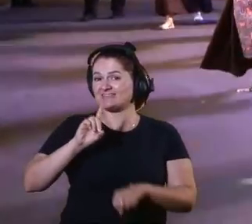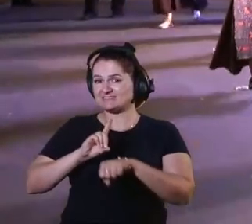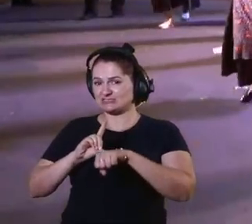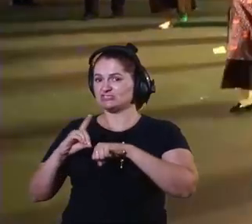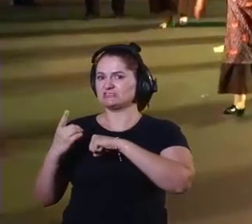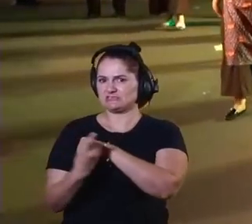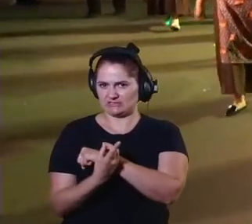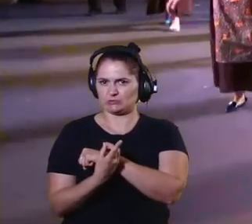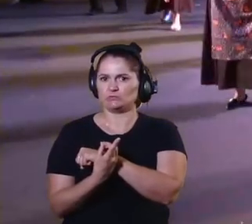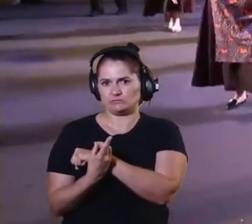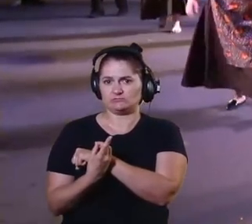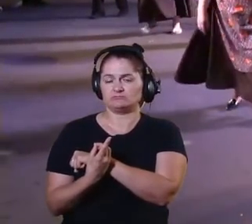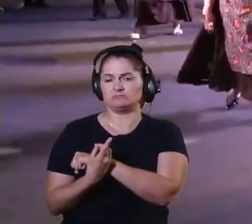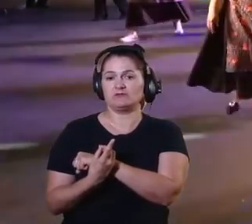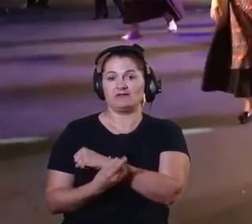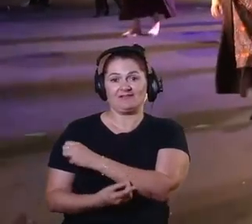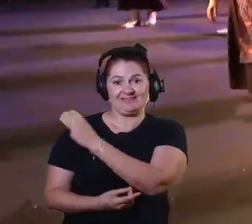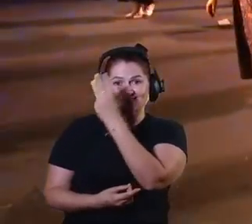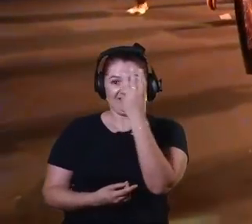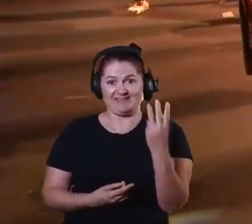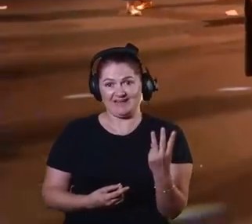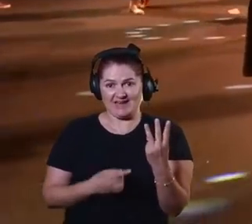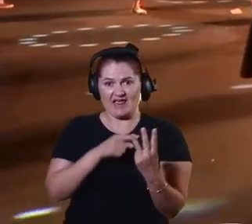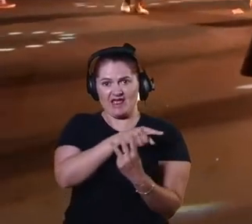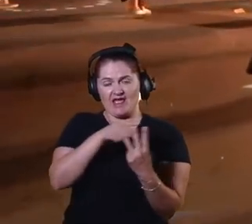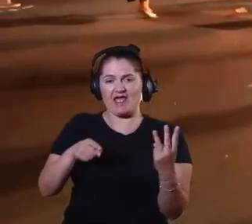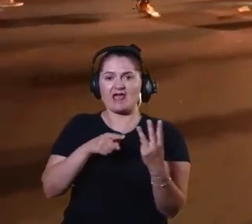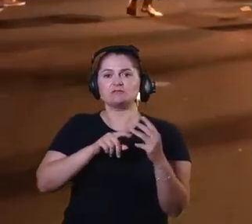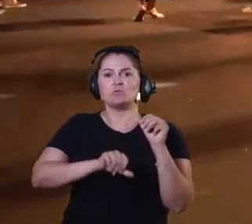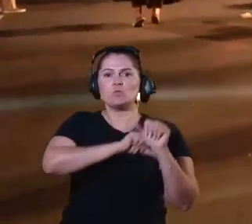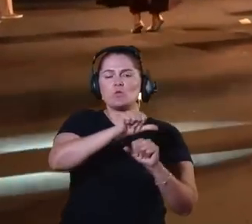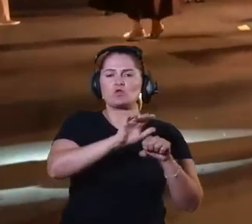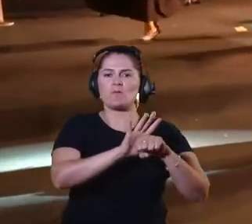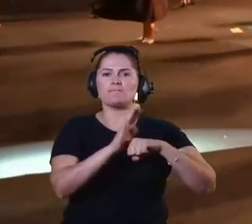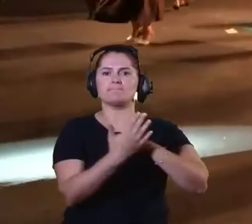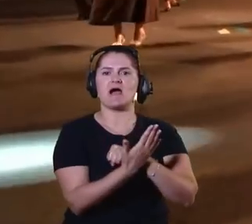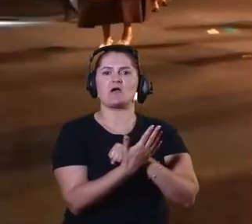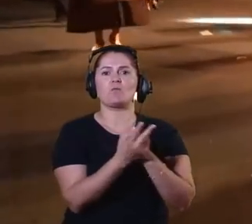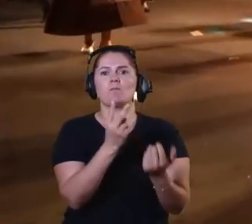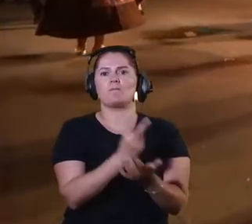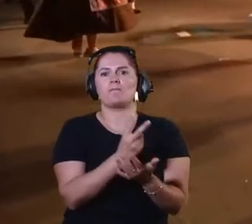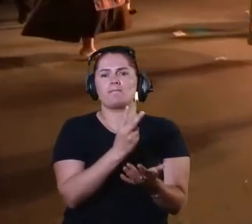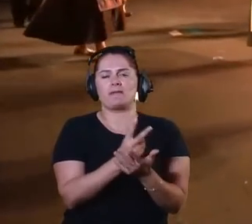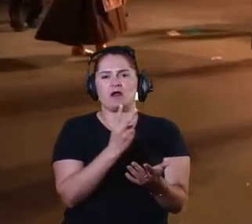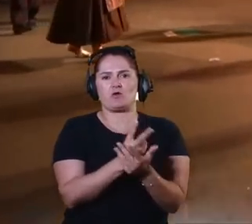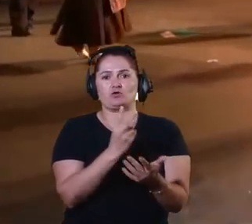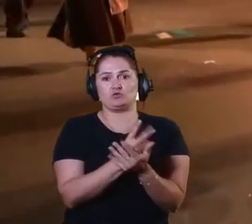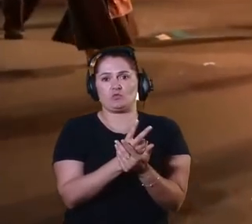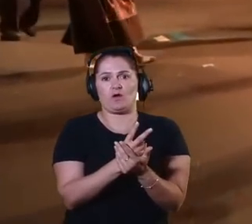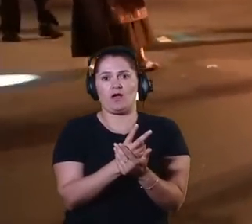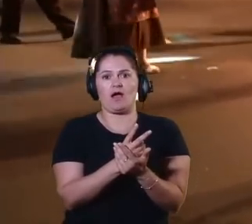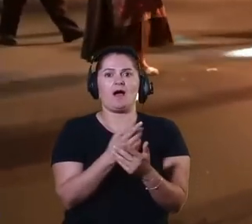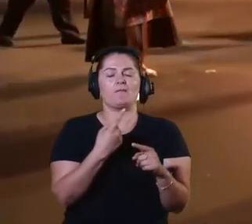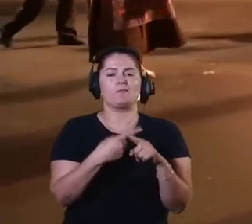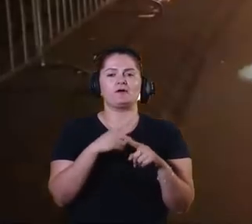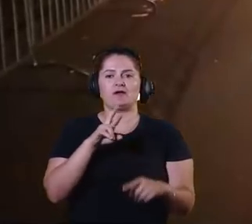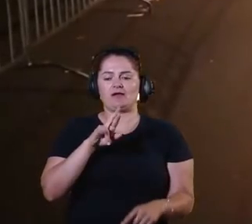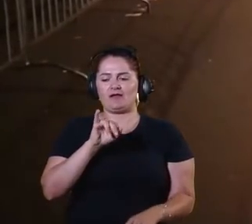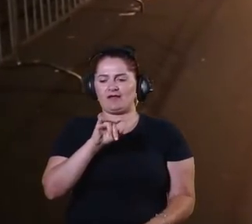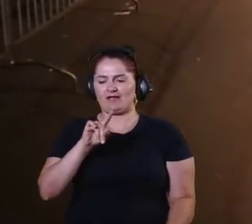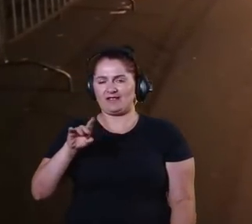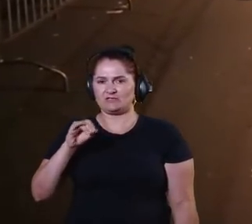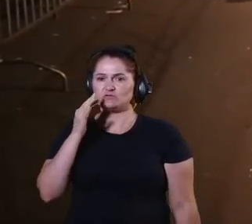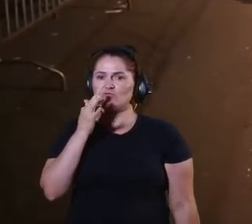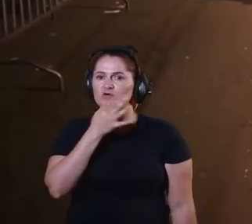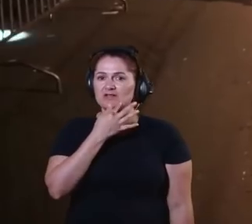sendo que 3 deles foram elevados à condição de bairros, até para preservar a questão da emancipação. Desvio Risso, Forqueta